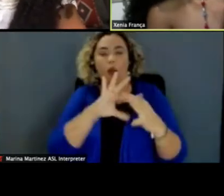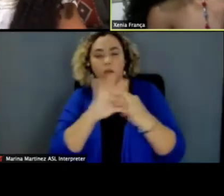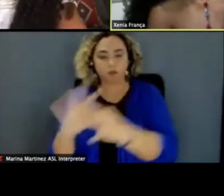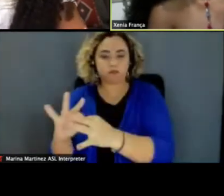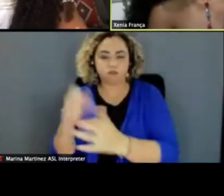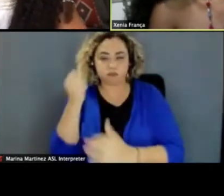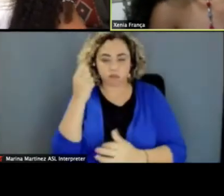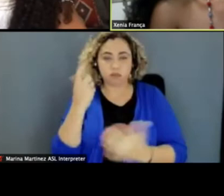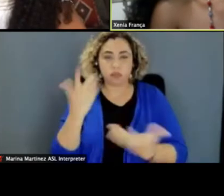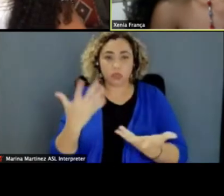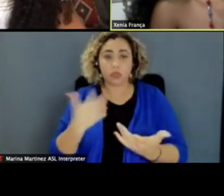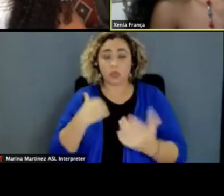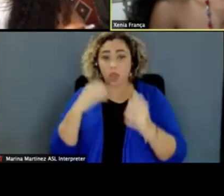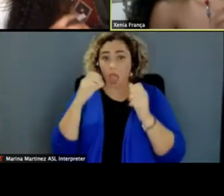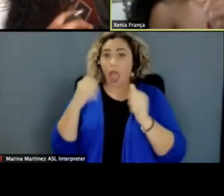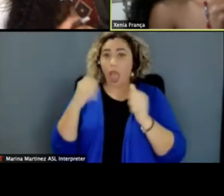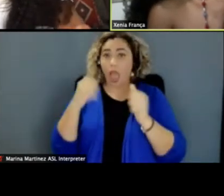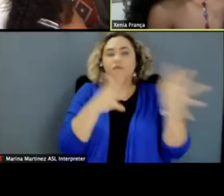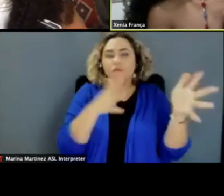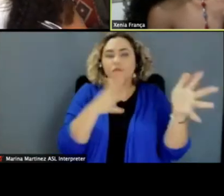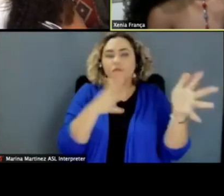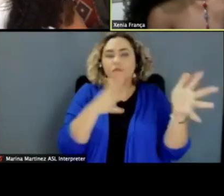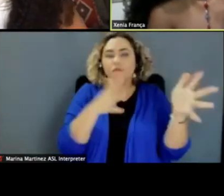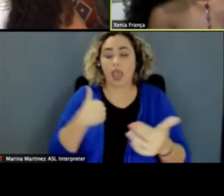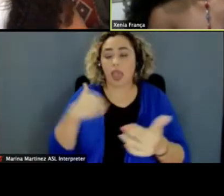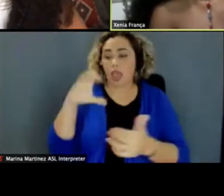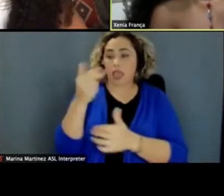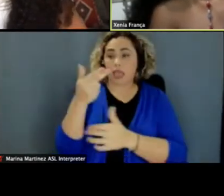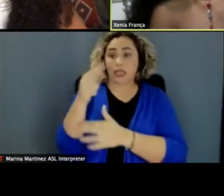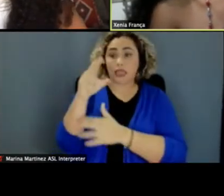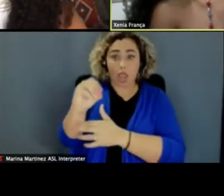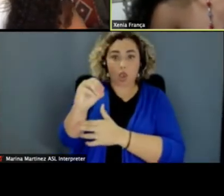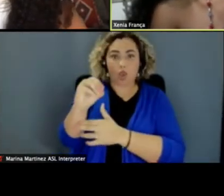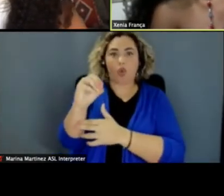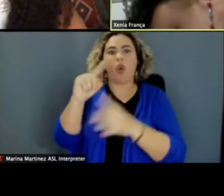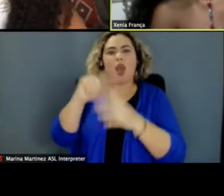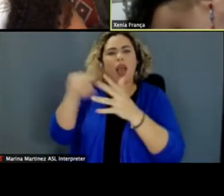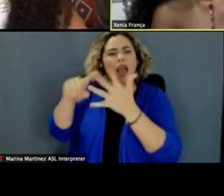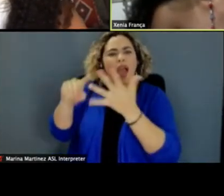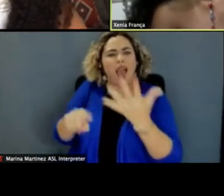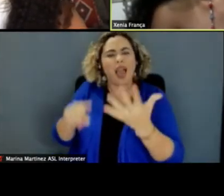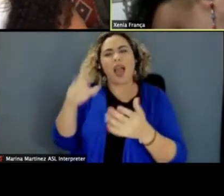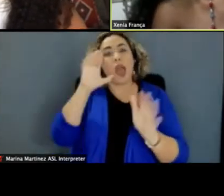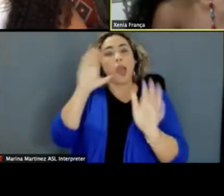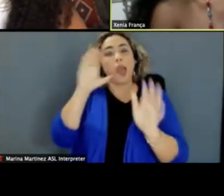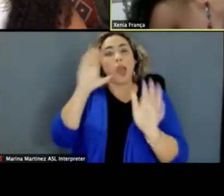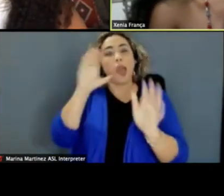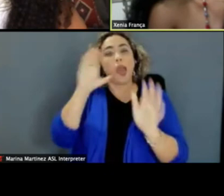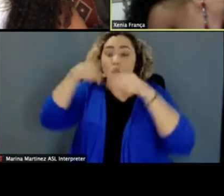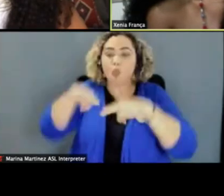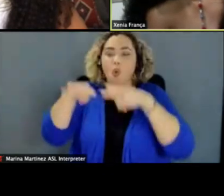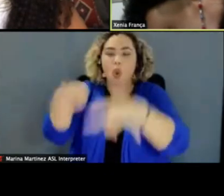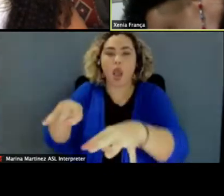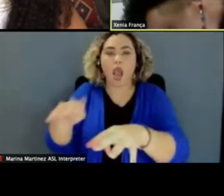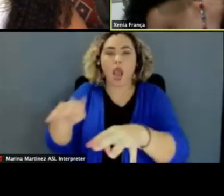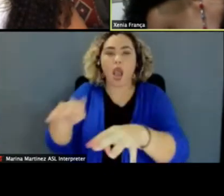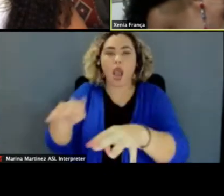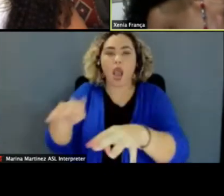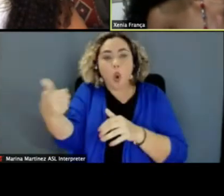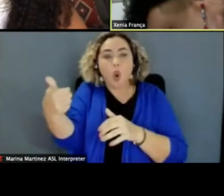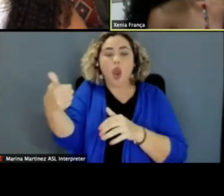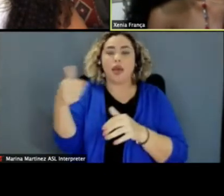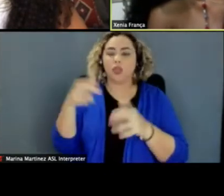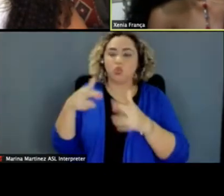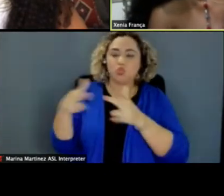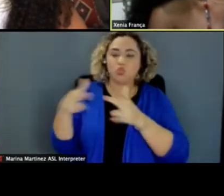Oiá é o vento, né? Xangô é o raio, Iemanjá são as águas do mar, Oxum são as águas do rio.